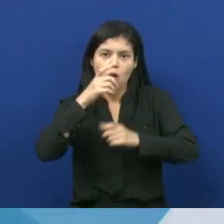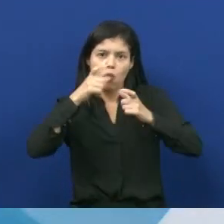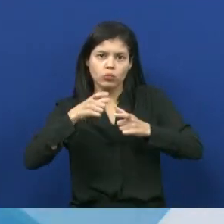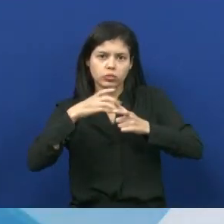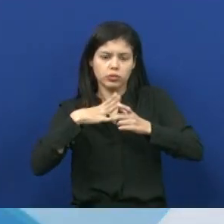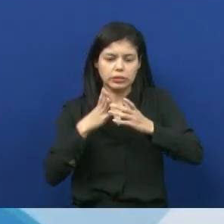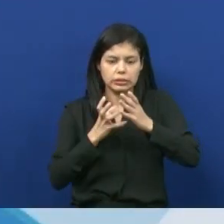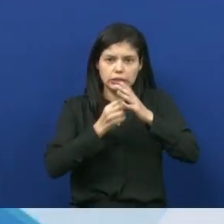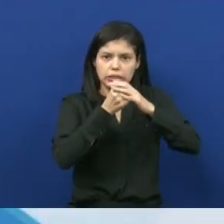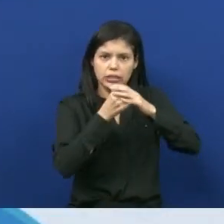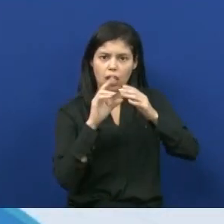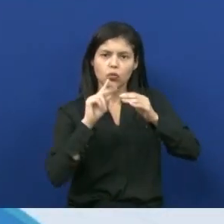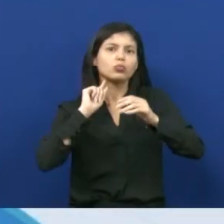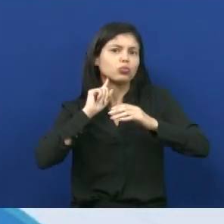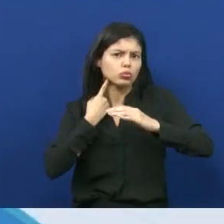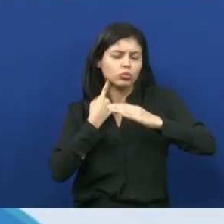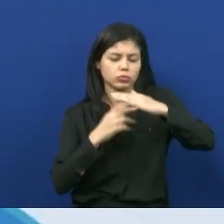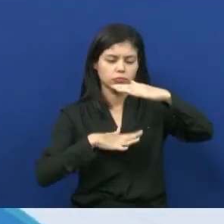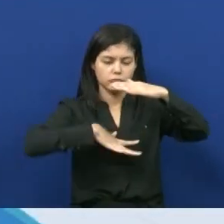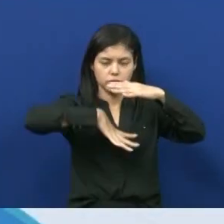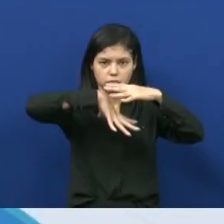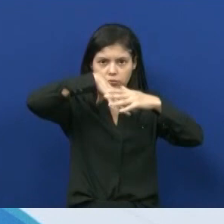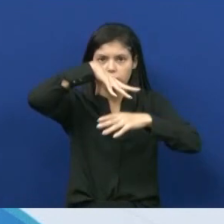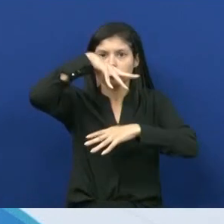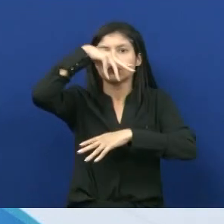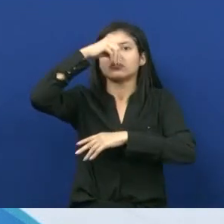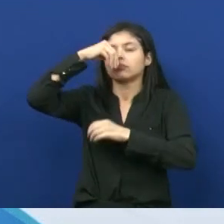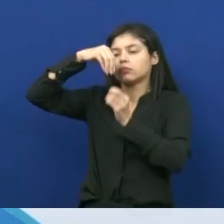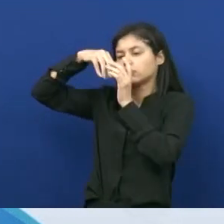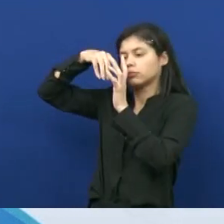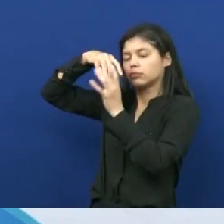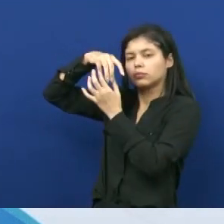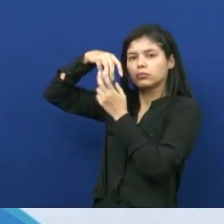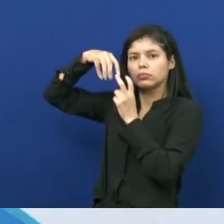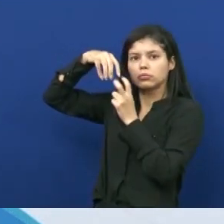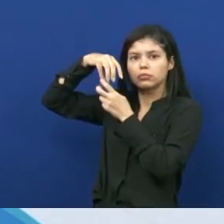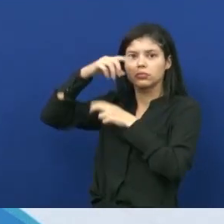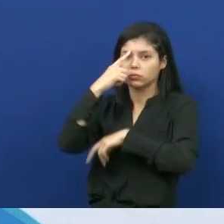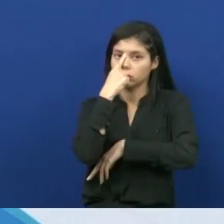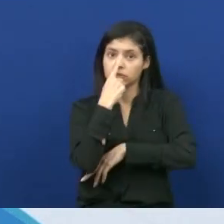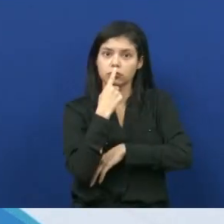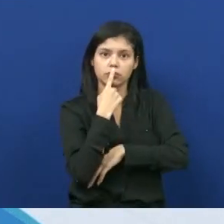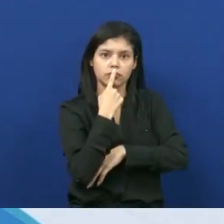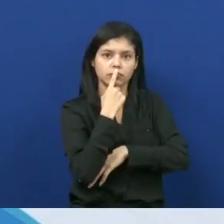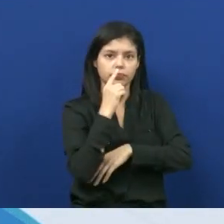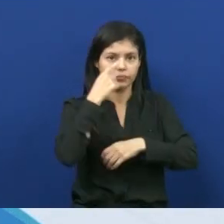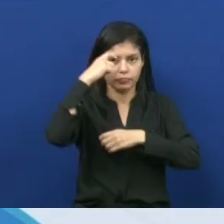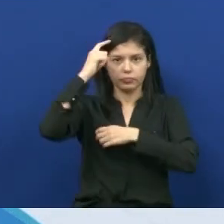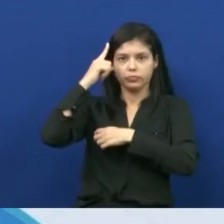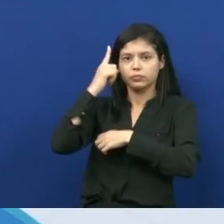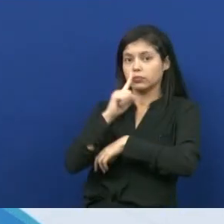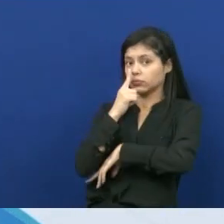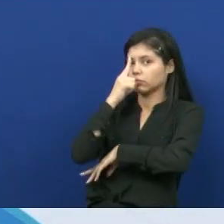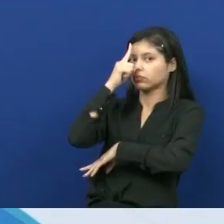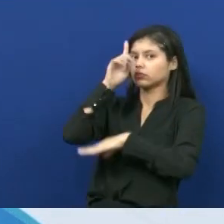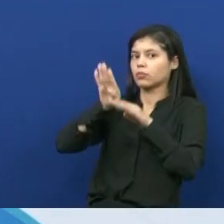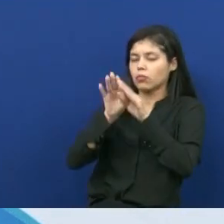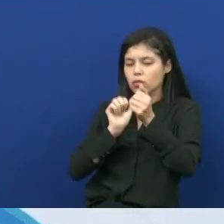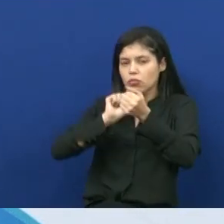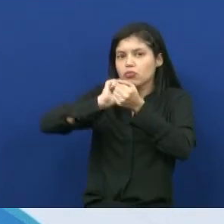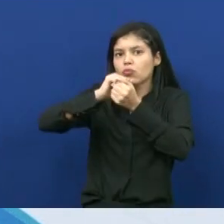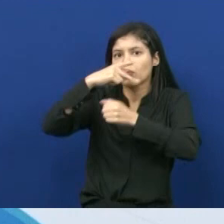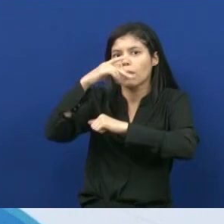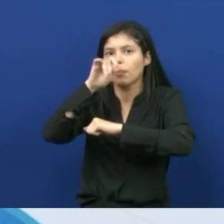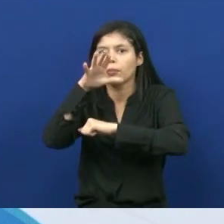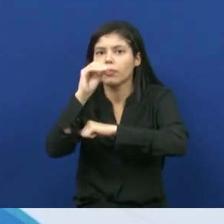a sujeira do ar que foi filtrado. Então, esse muco que fica dentro da nossa cavidade nasal, junto com os